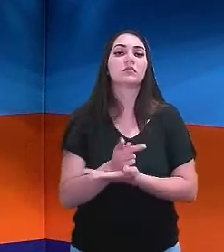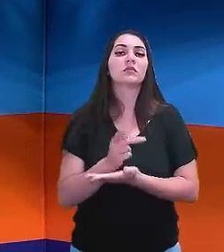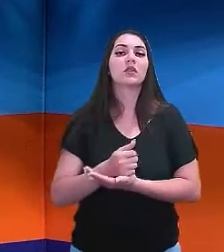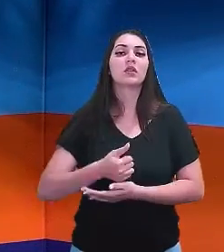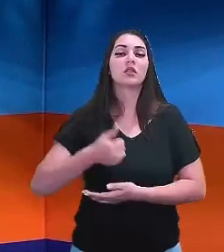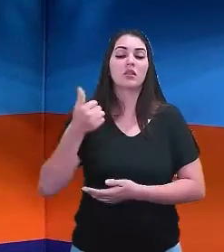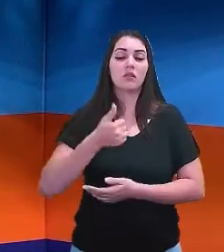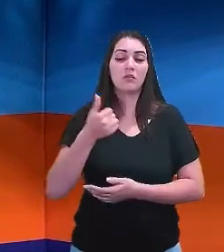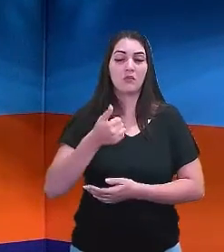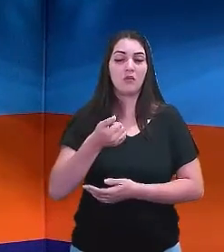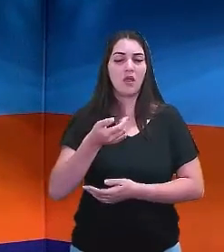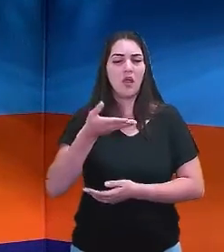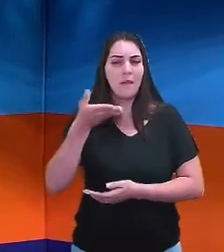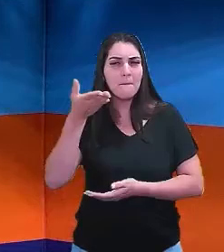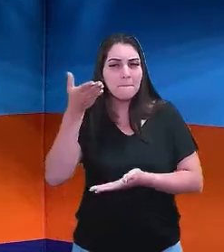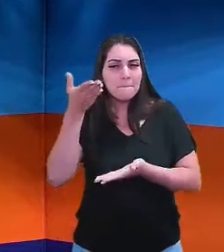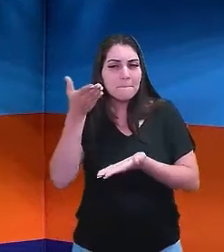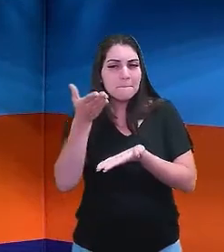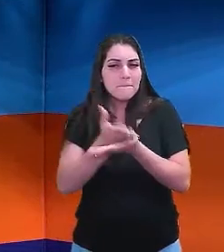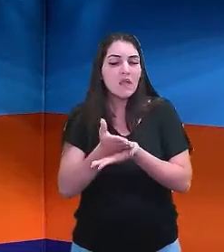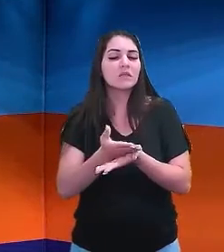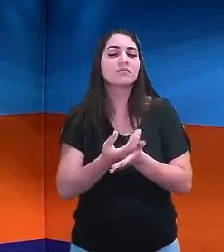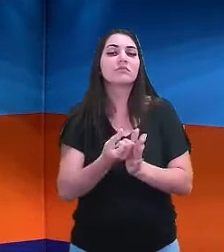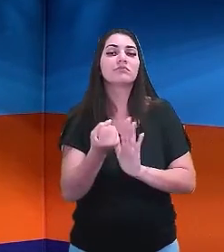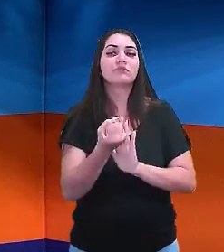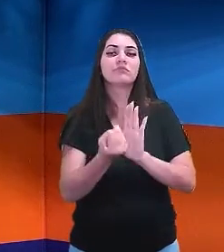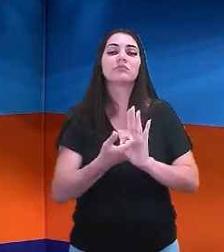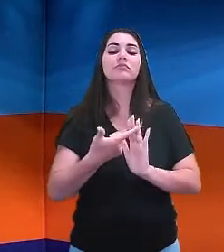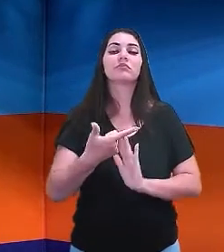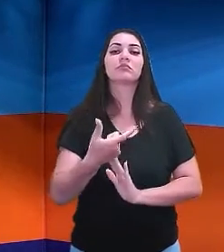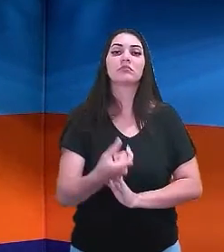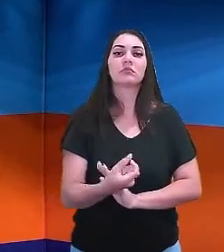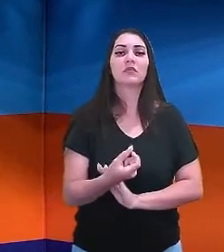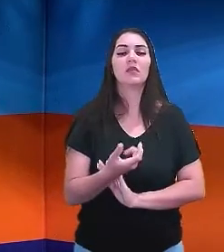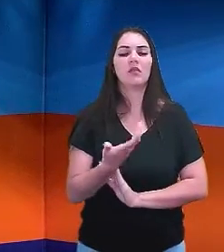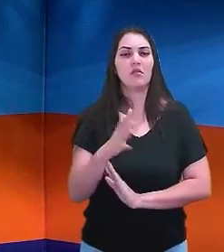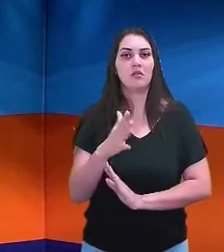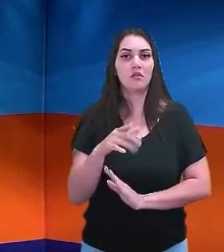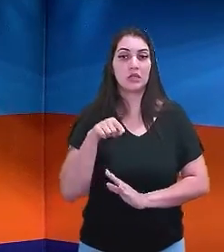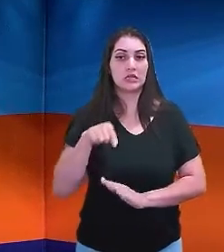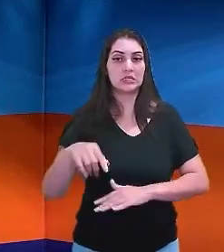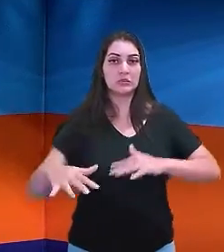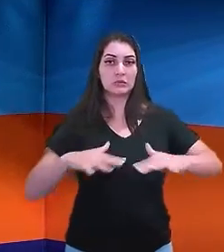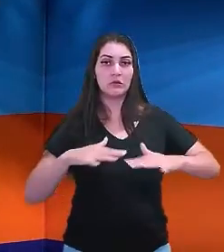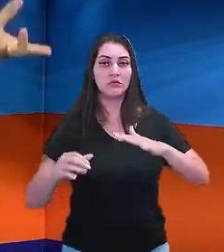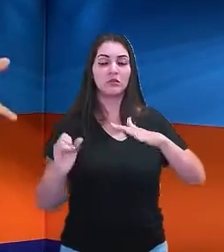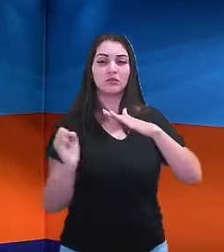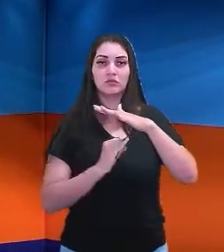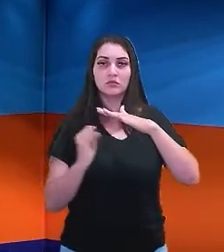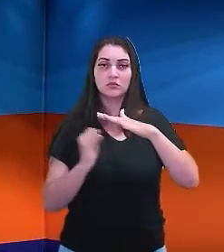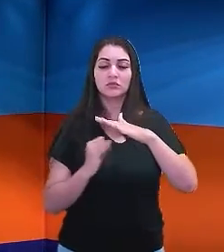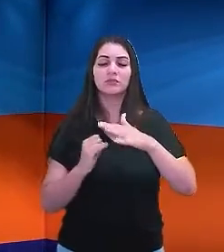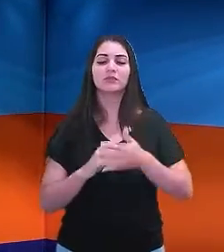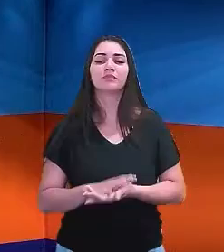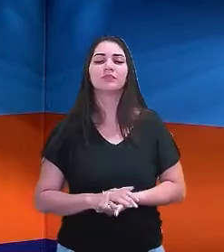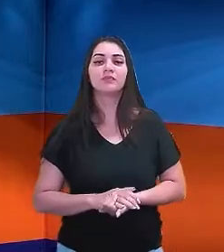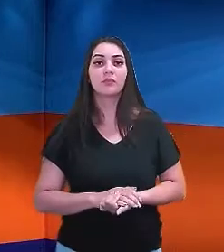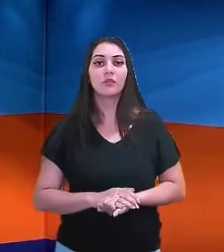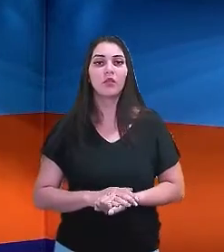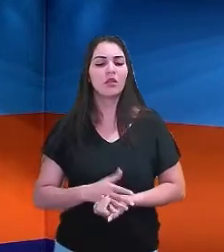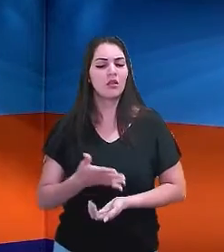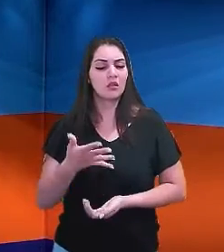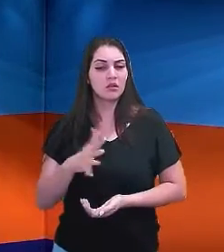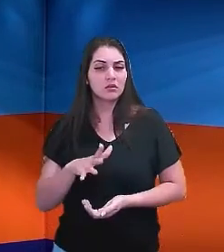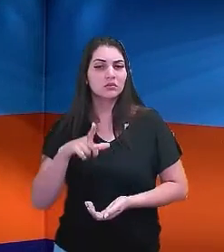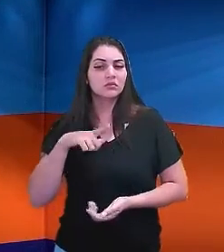metade do século XX. Então, para que aquele movimento de industrialização do século XX, na primeira metade mais ou menos,